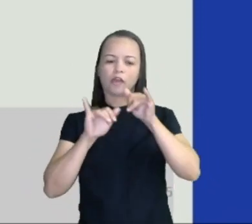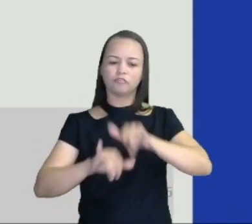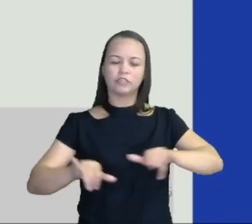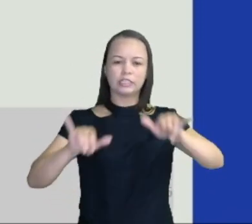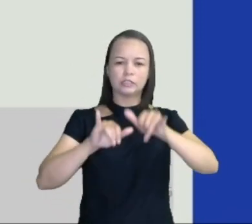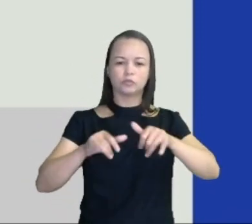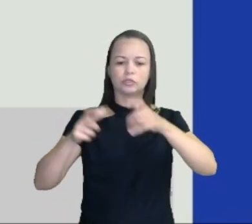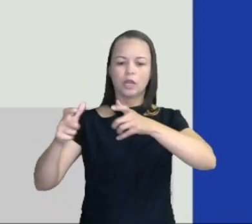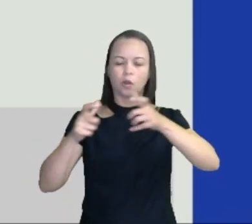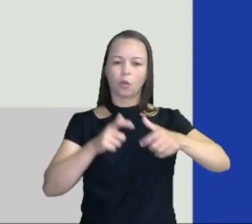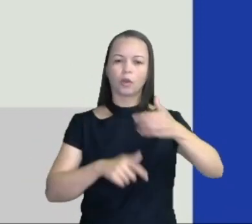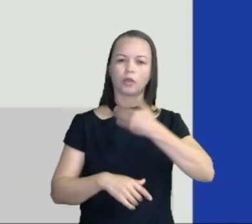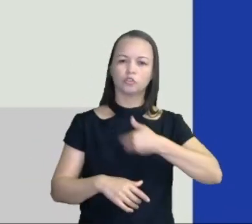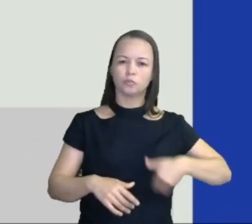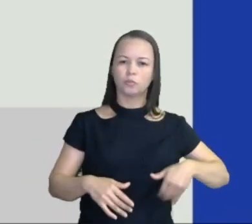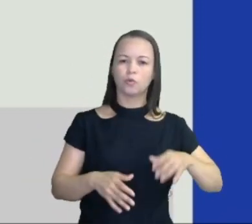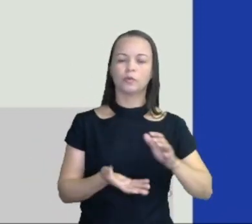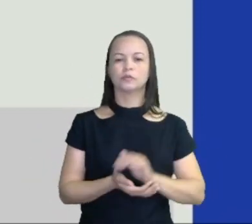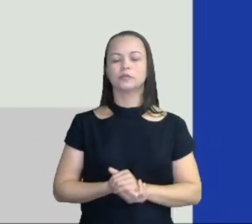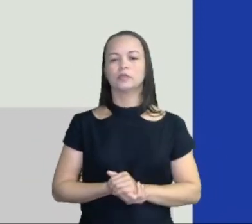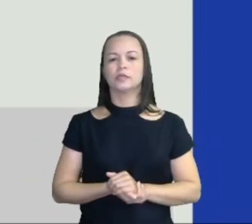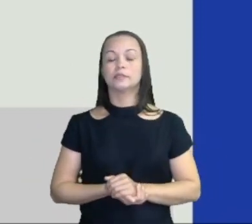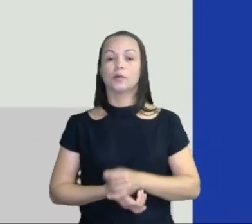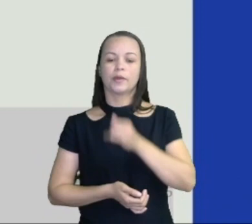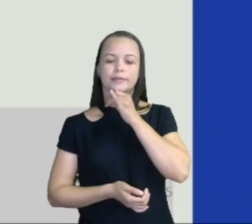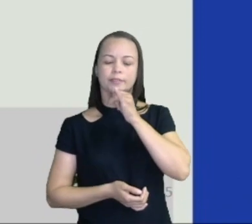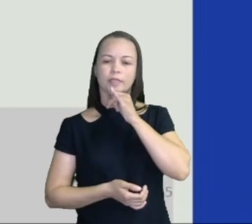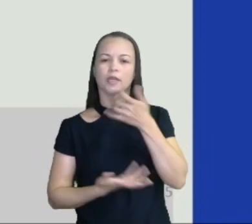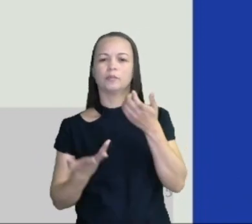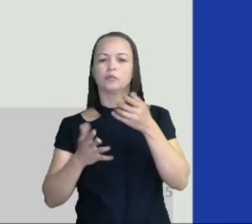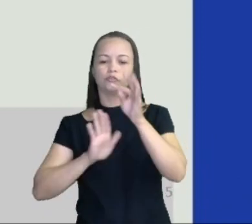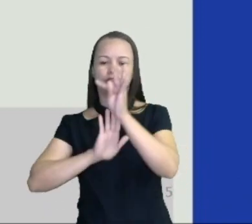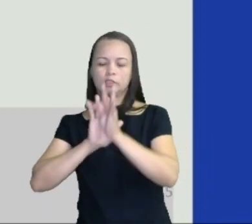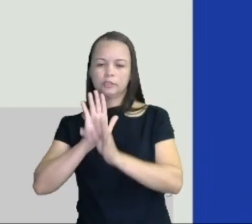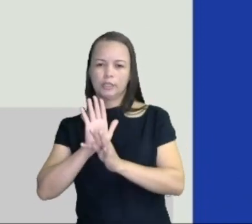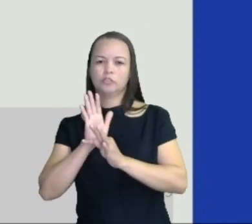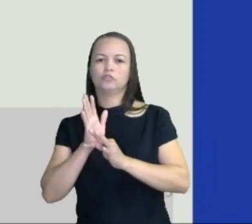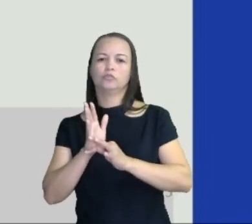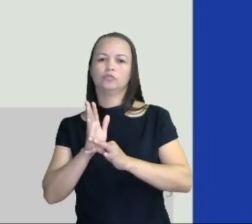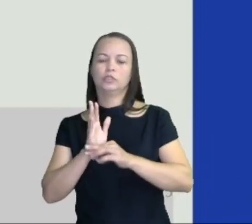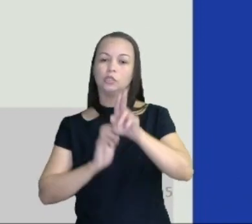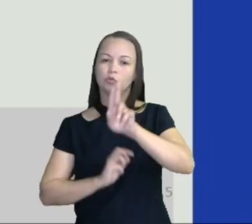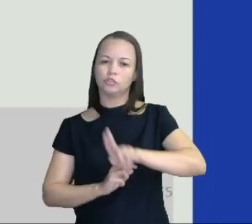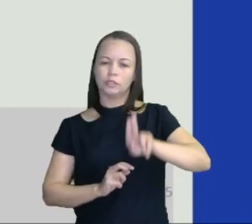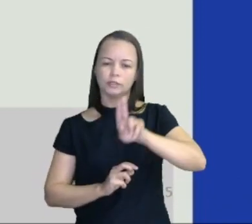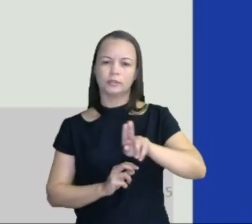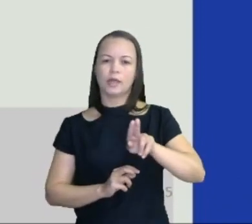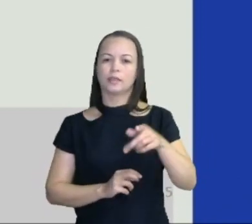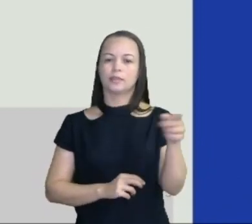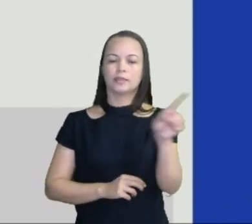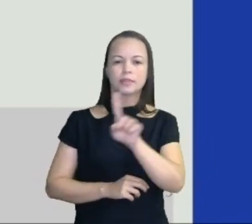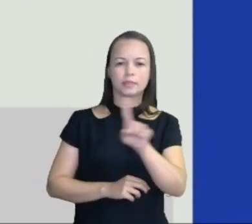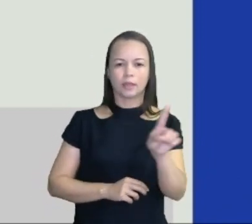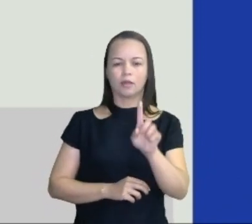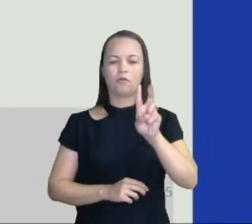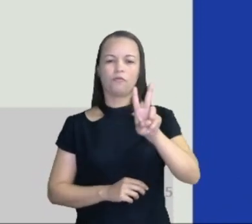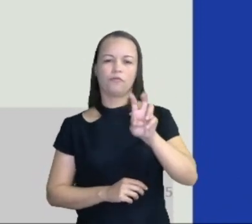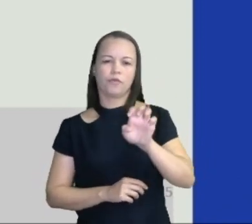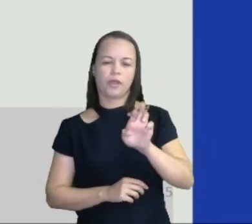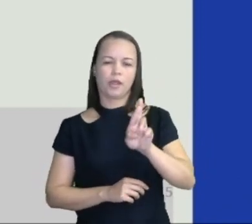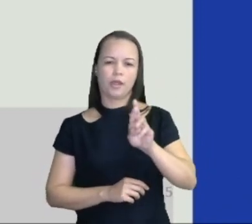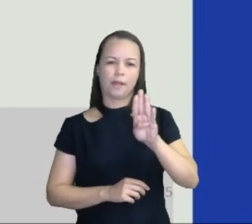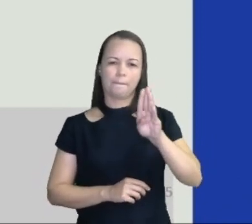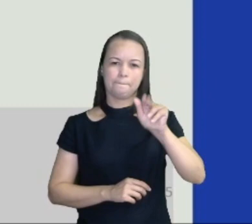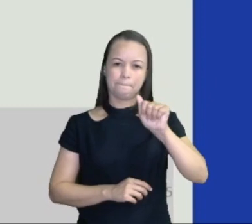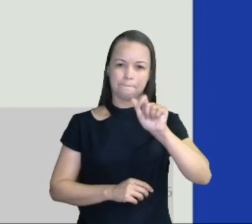locais públicos, são exemplos de textos que utilizam a linguagem não verbal para se